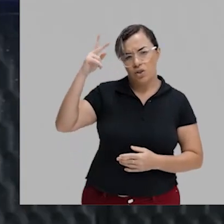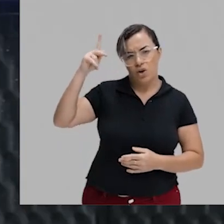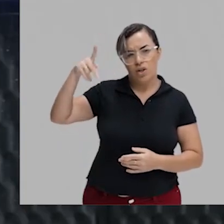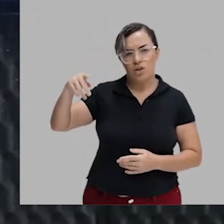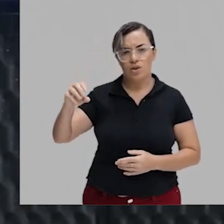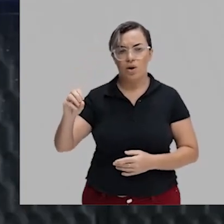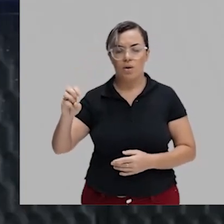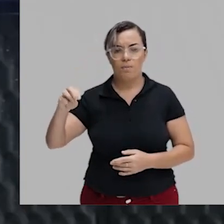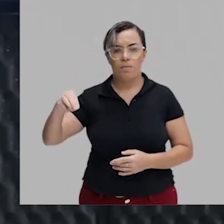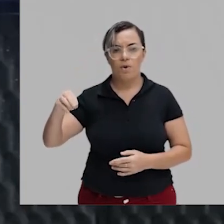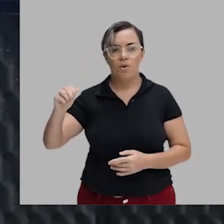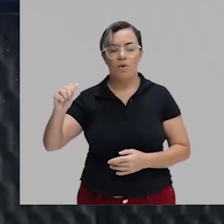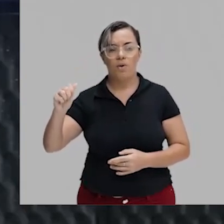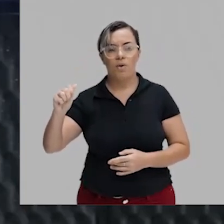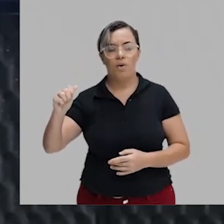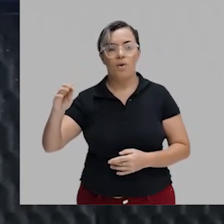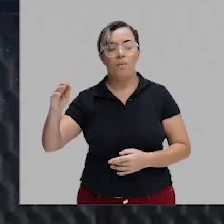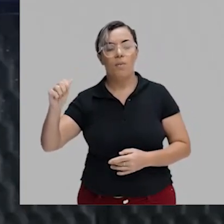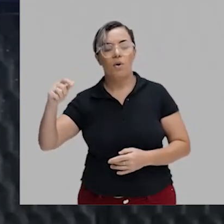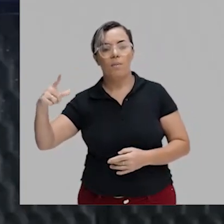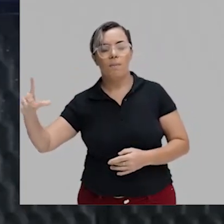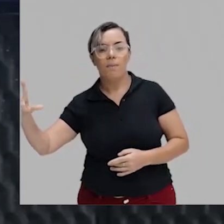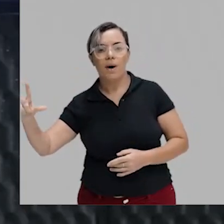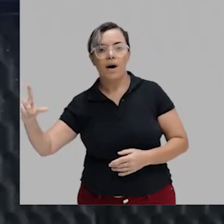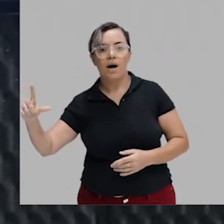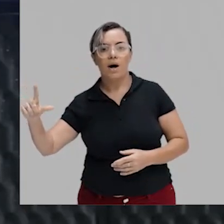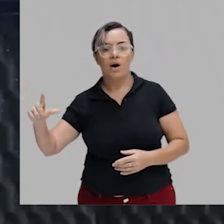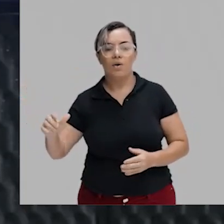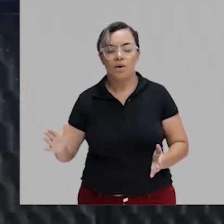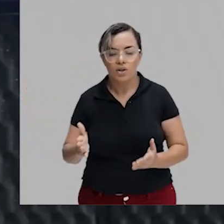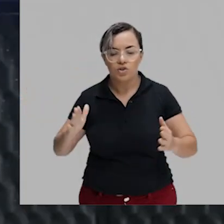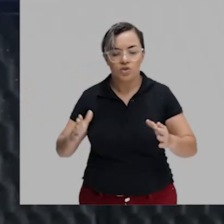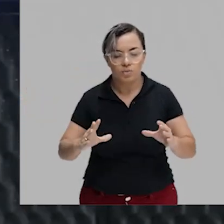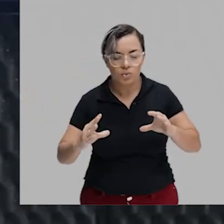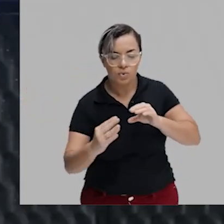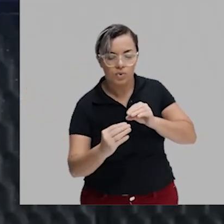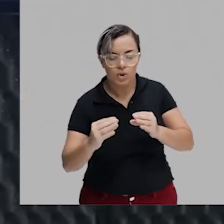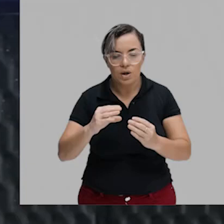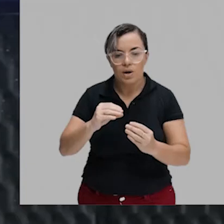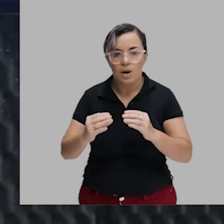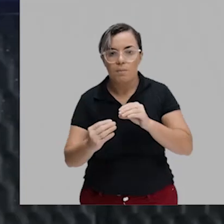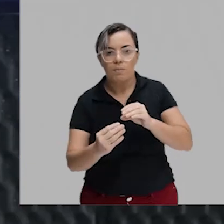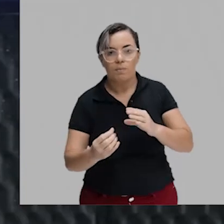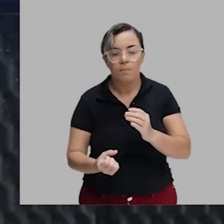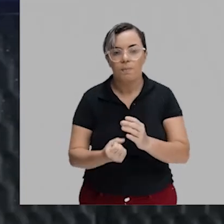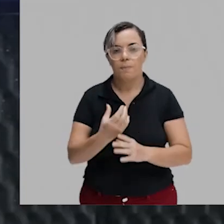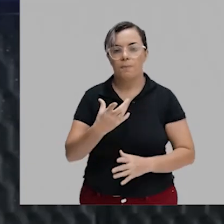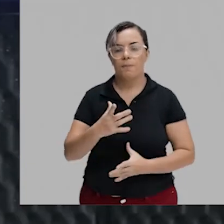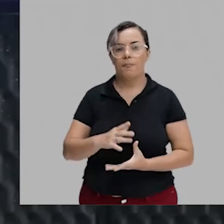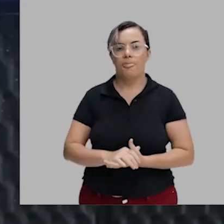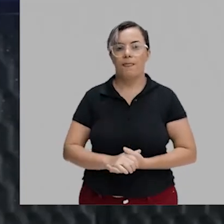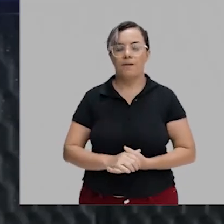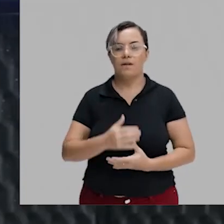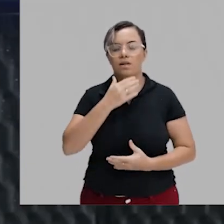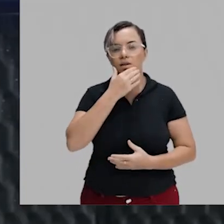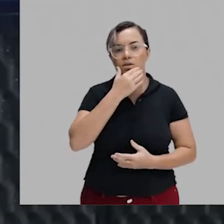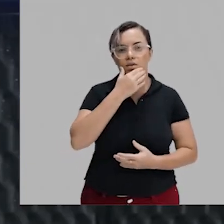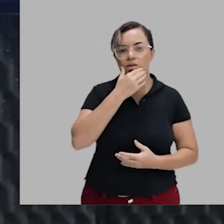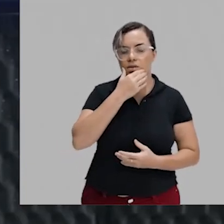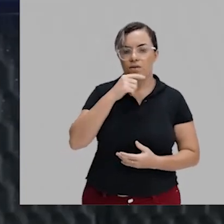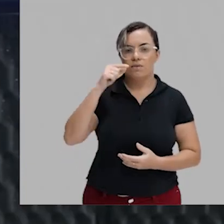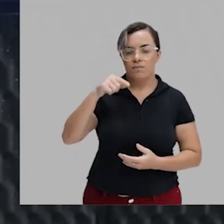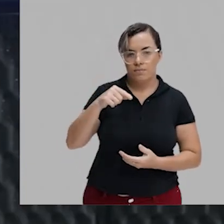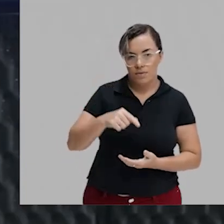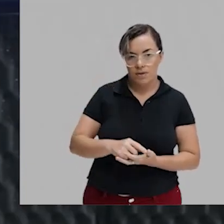a produção de algodão maranhense. A companhia na Inglaterra de Plymouth, a companhia de